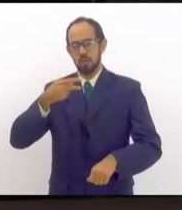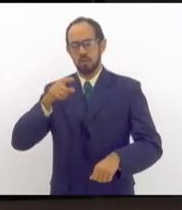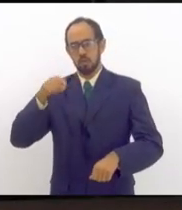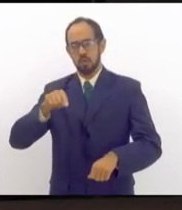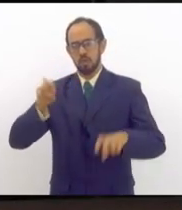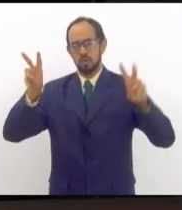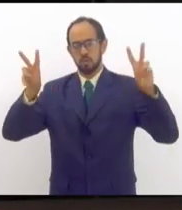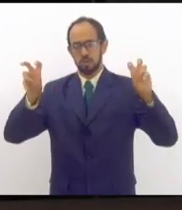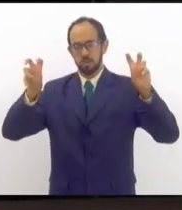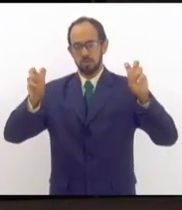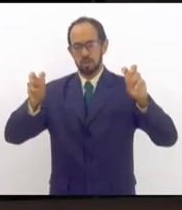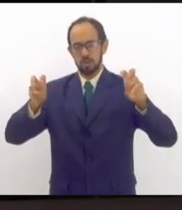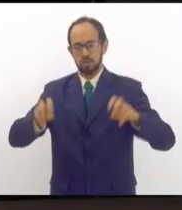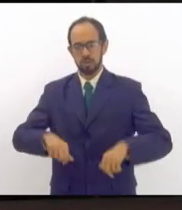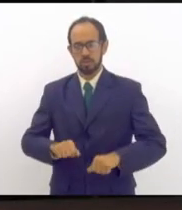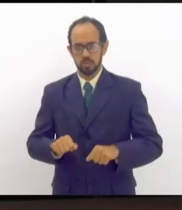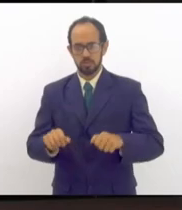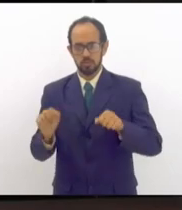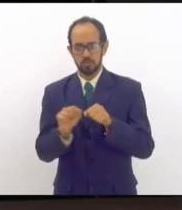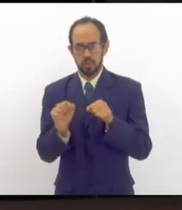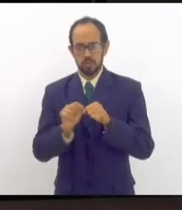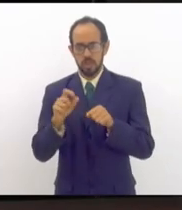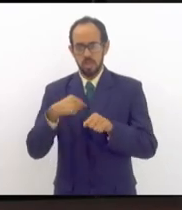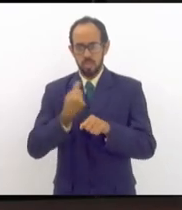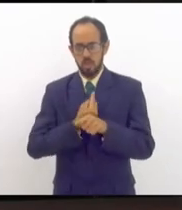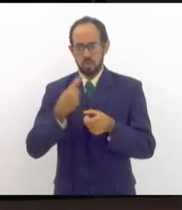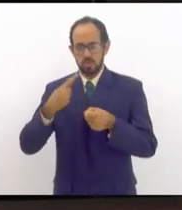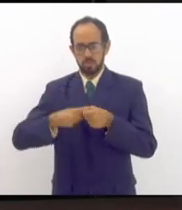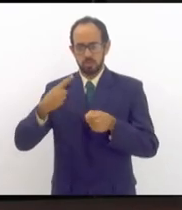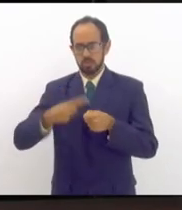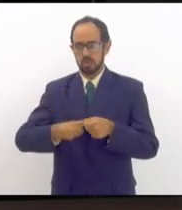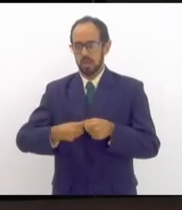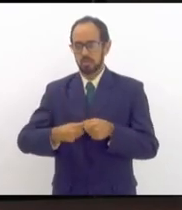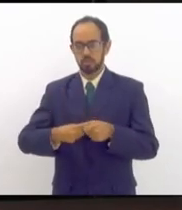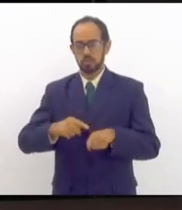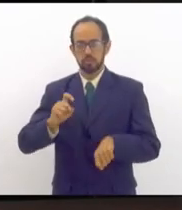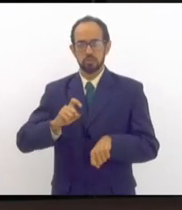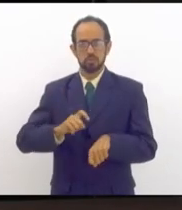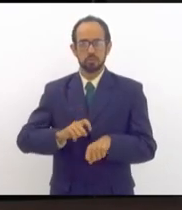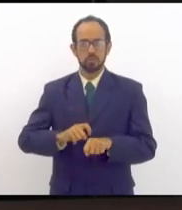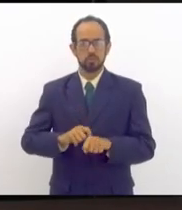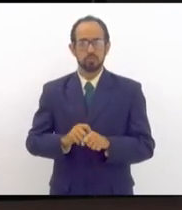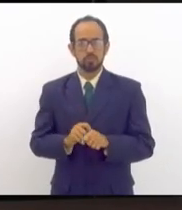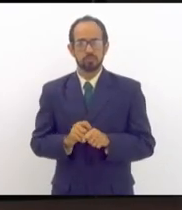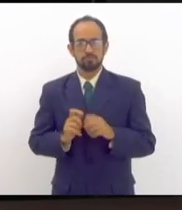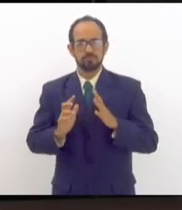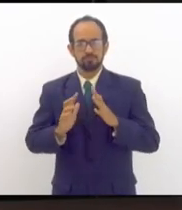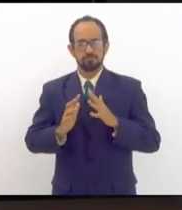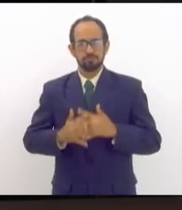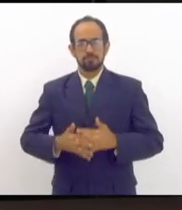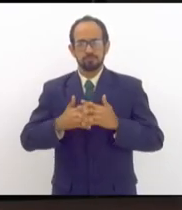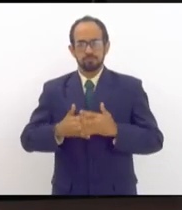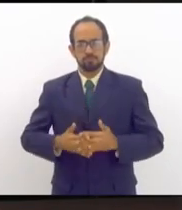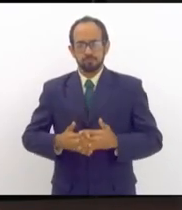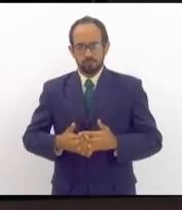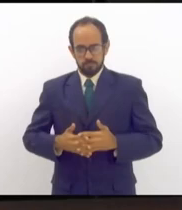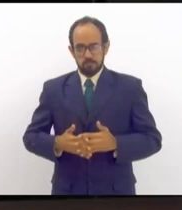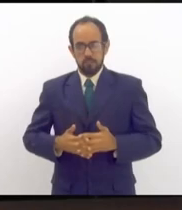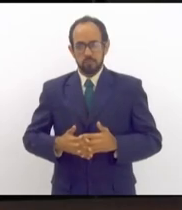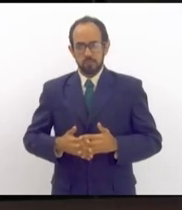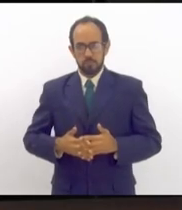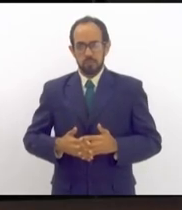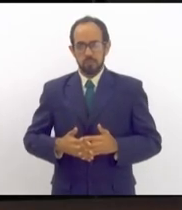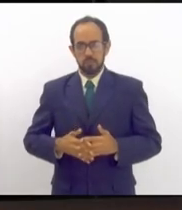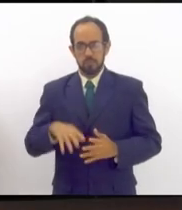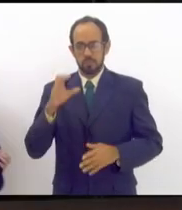que colocou a nossa cidade numa situação de calamidade e